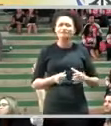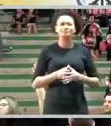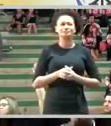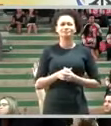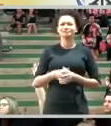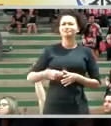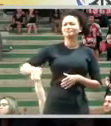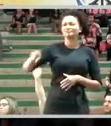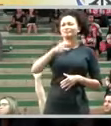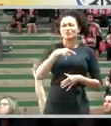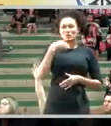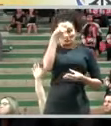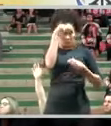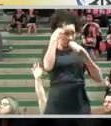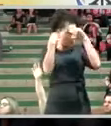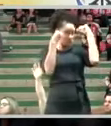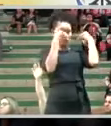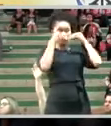tire a pintura da cara